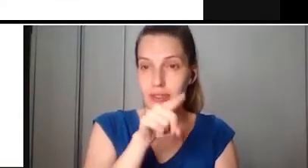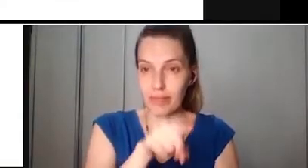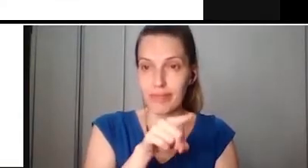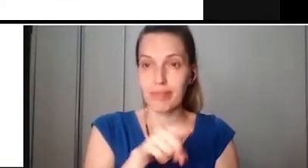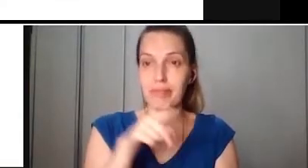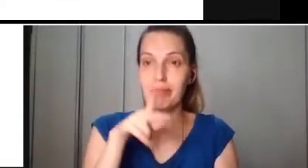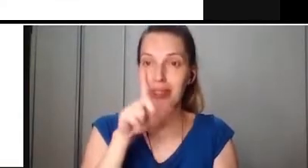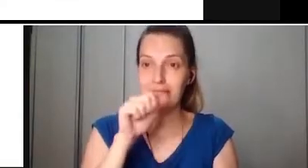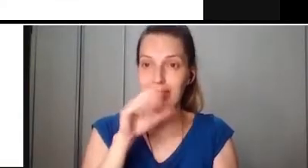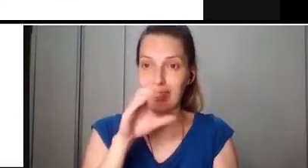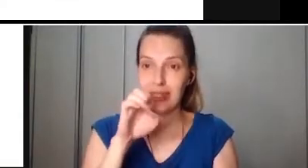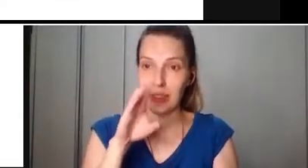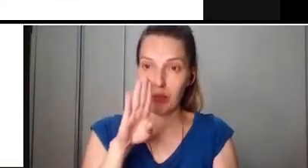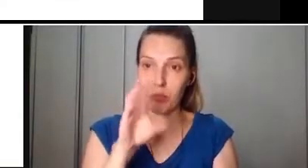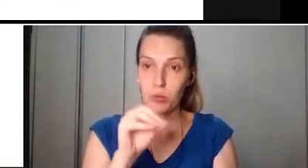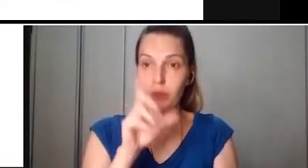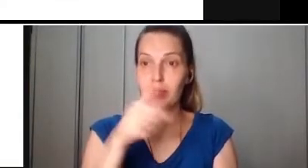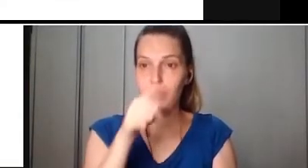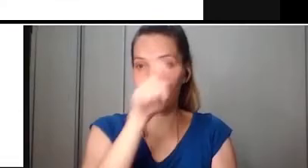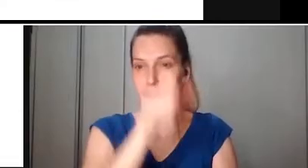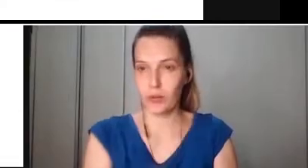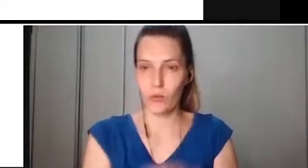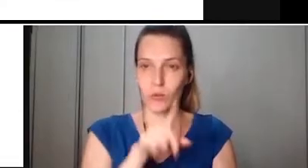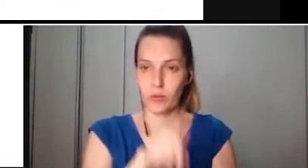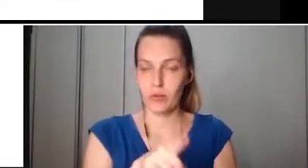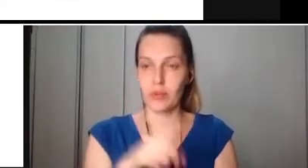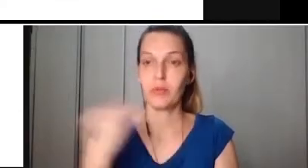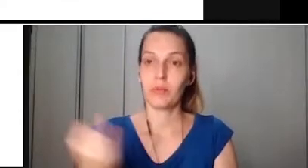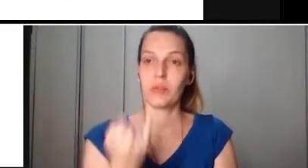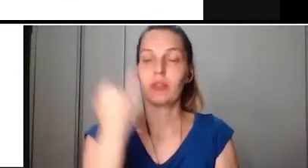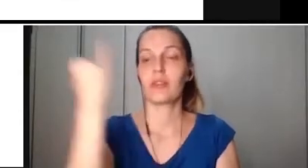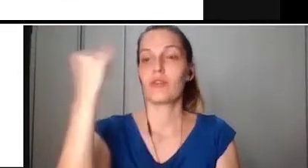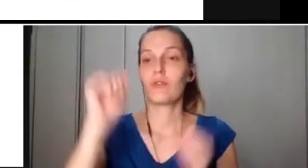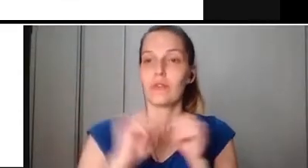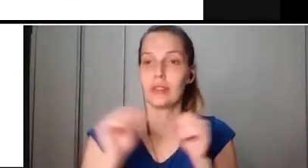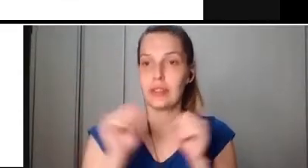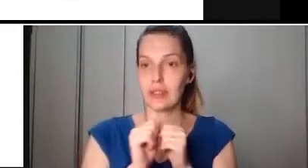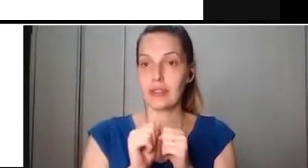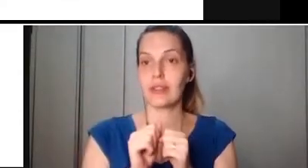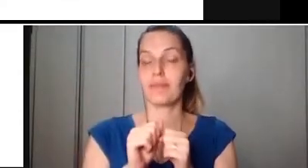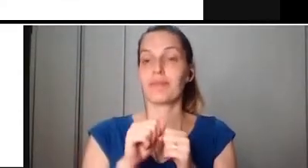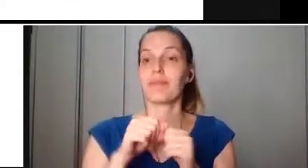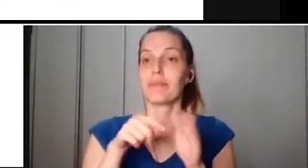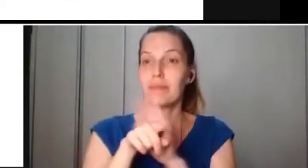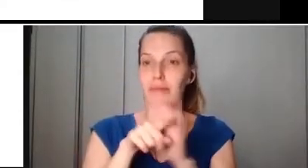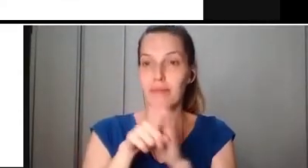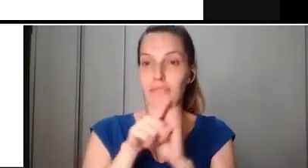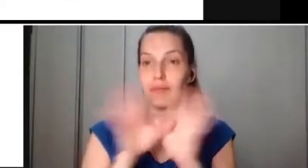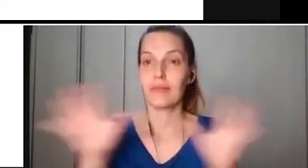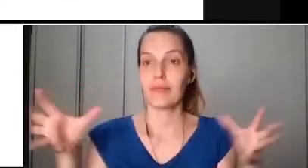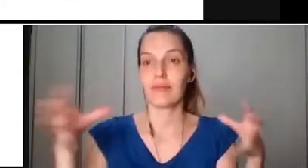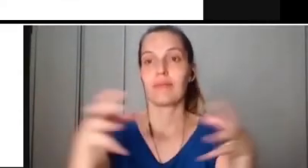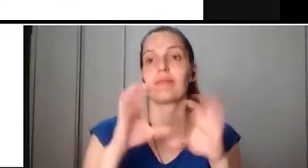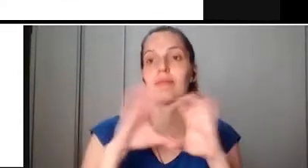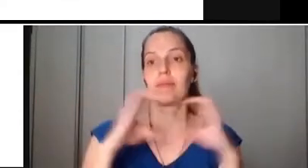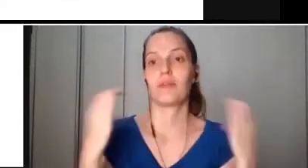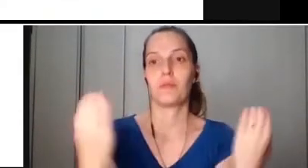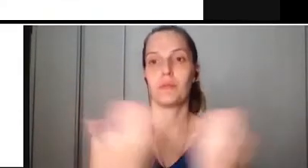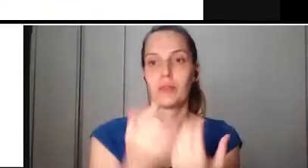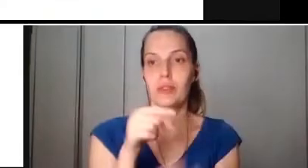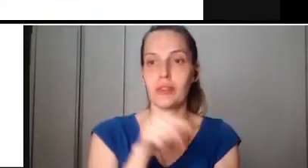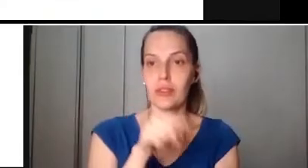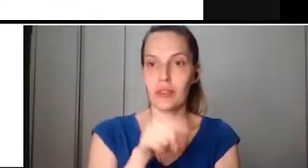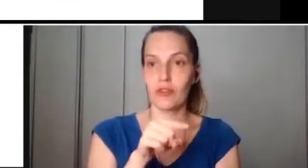de agora, passa a ser importante fazer ensaios comunitários, em que populações são alocadas para receber vacina e outras para não